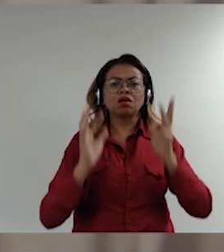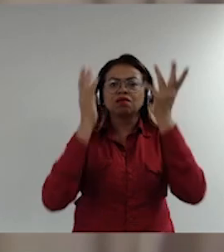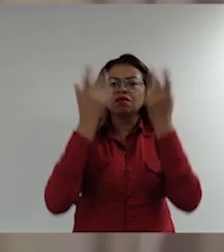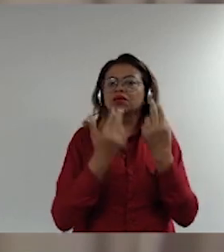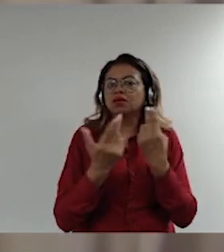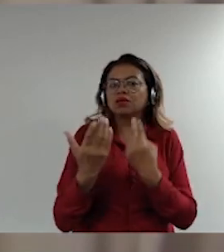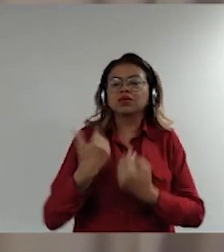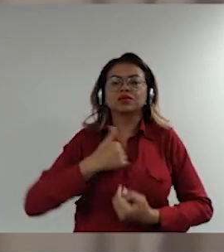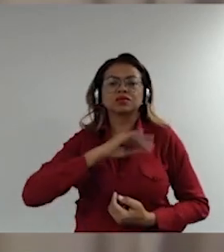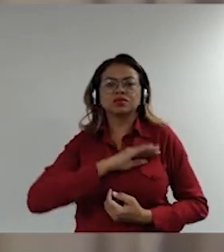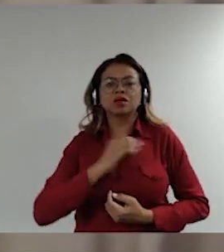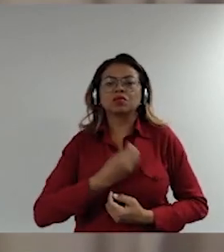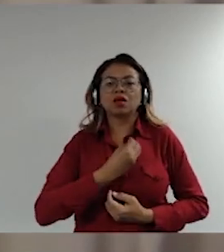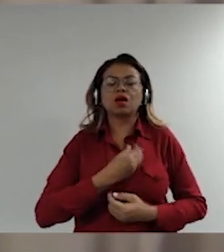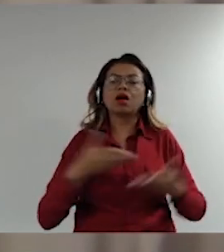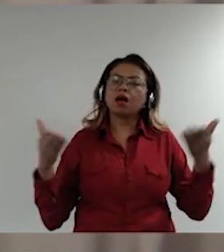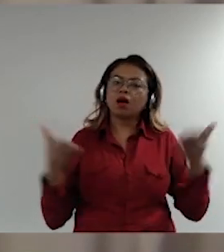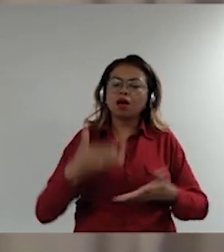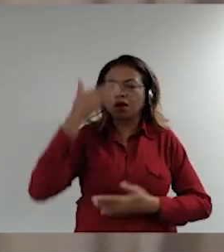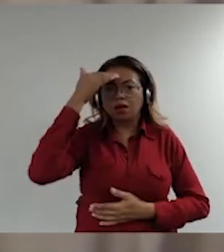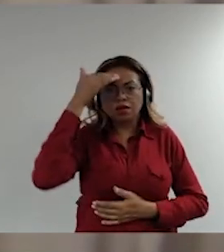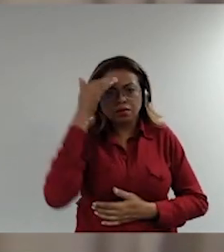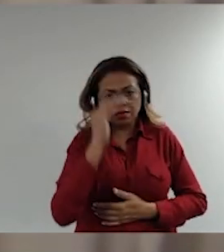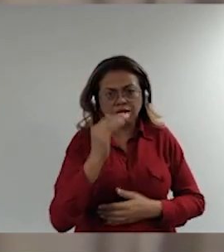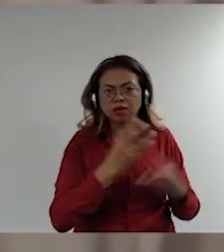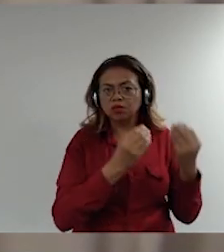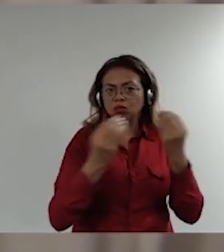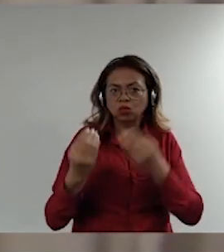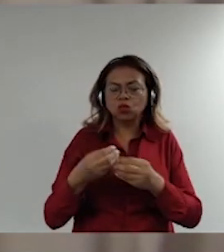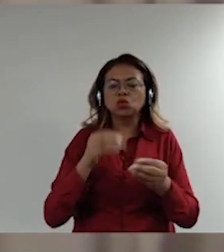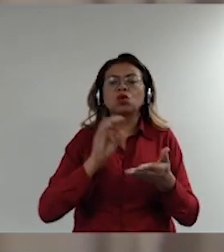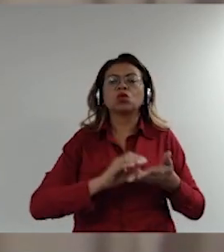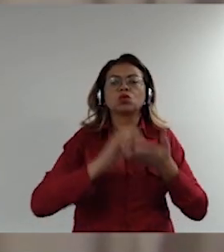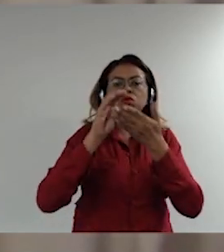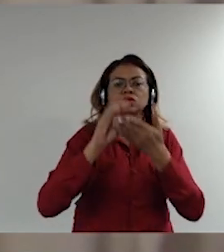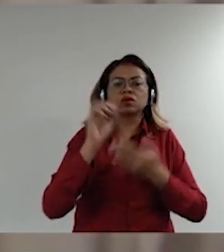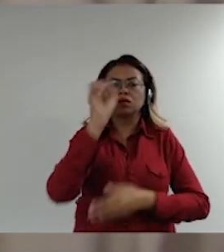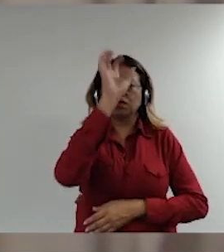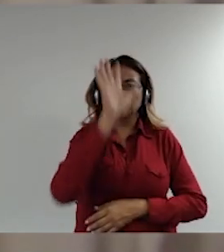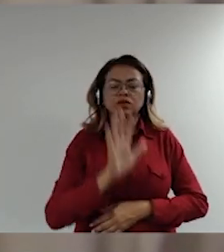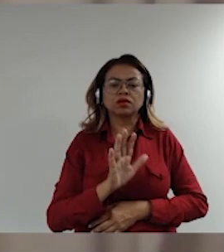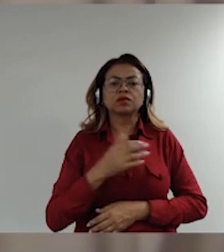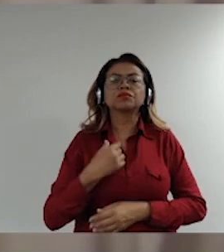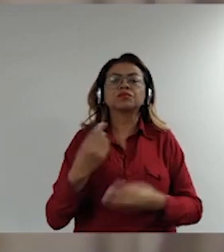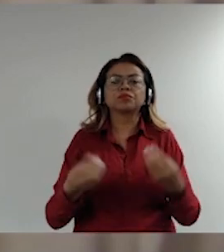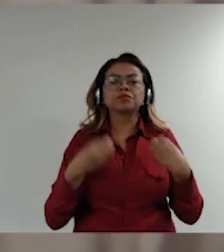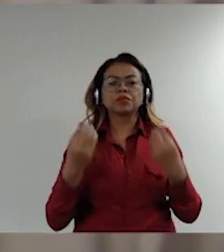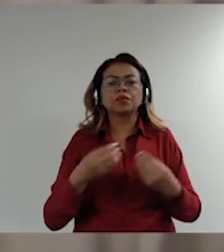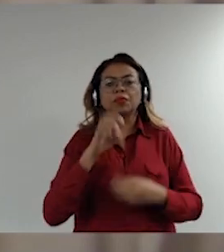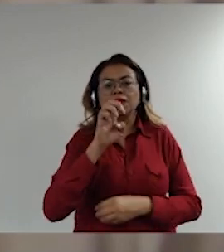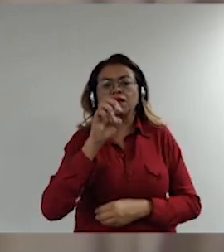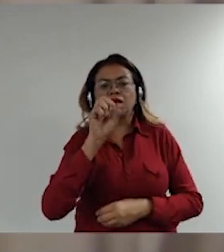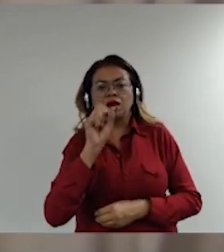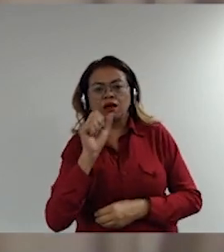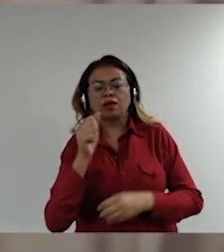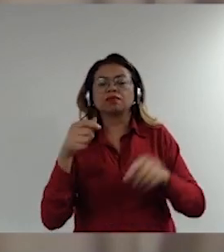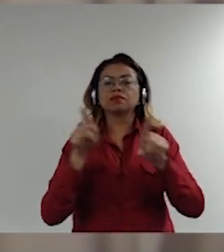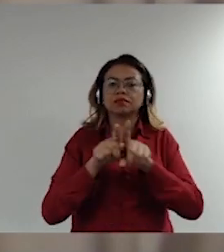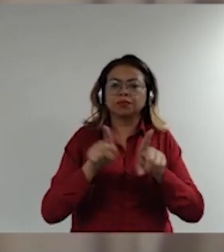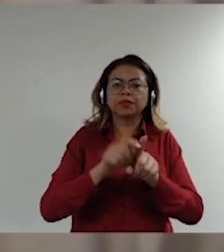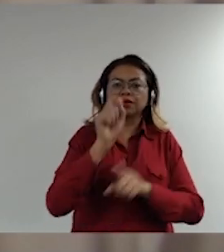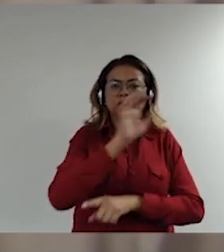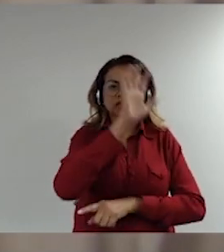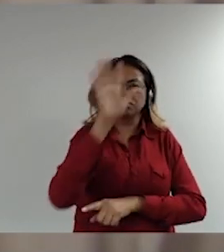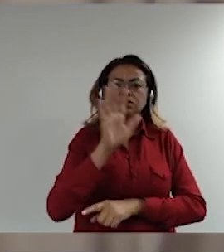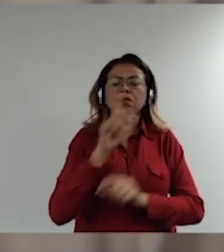que nós estamos agora, agradecendo muito ao Conselho Federal, através da ESA também,